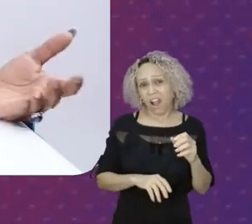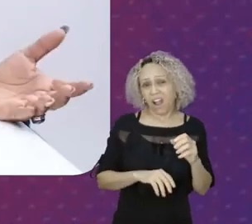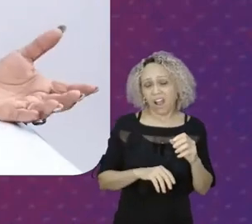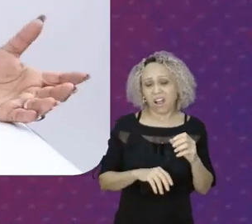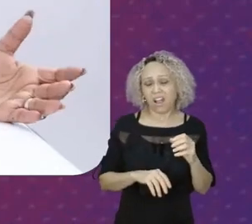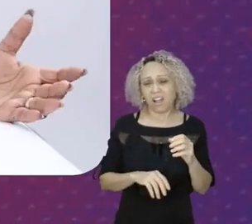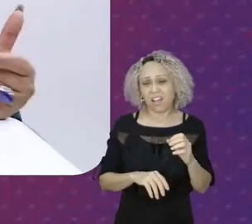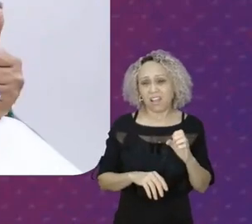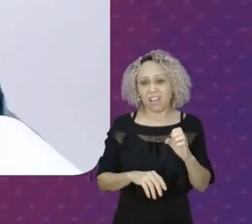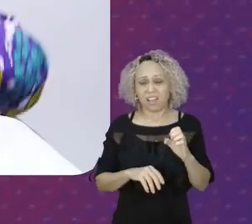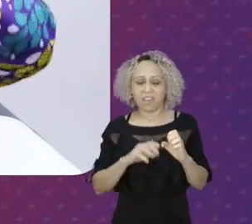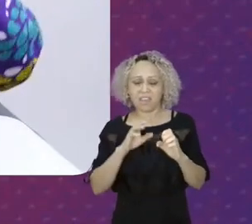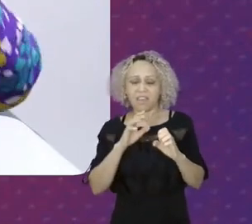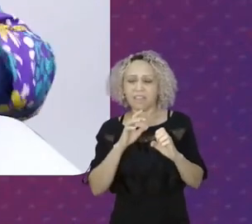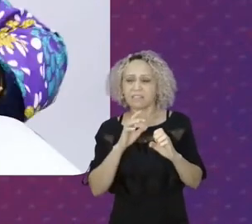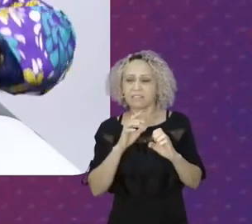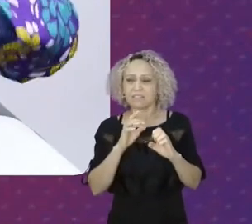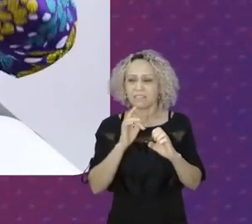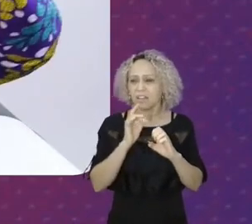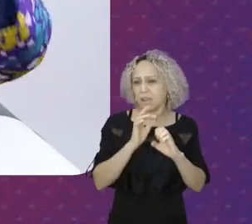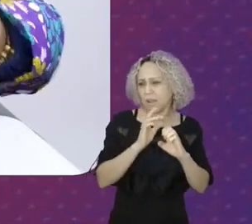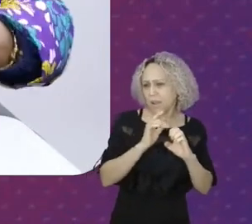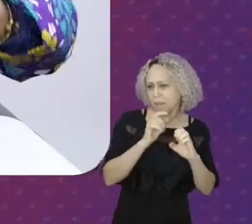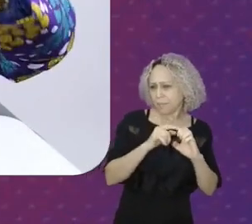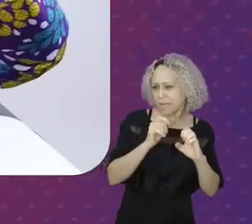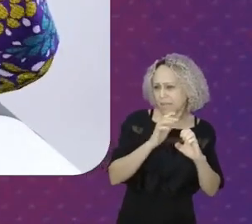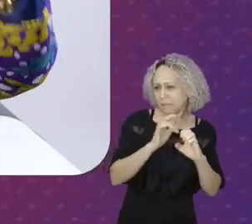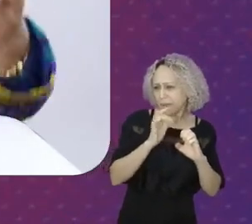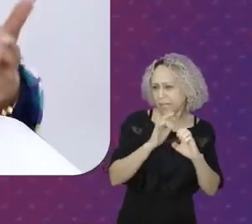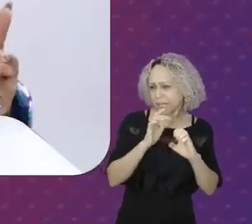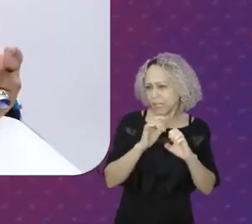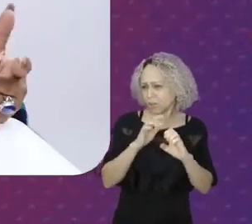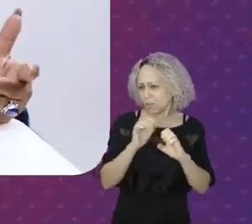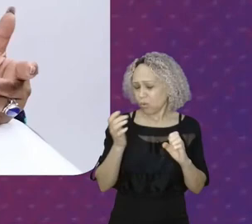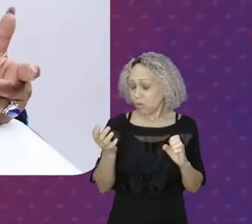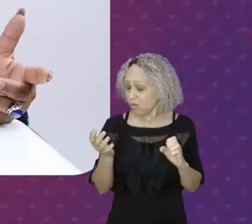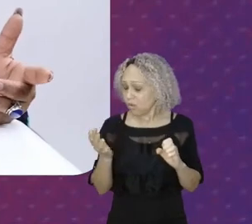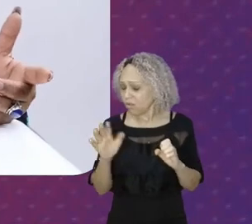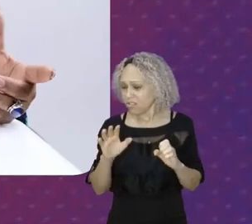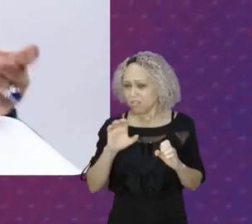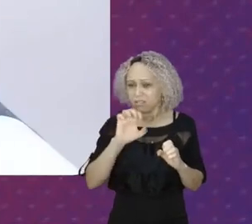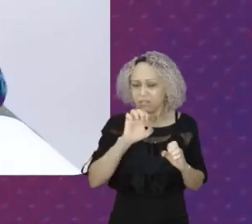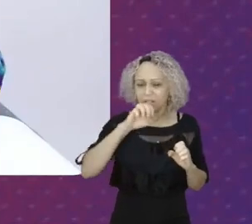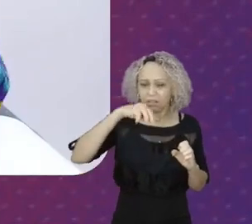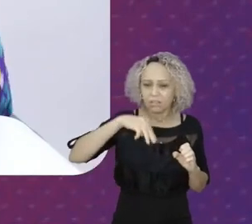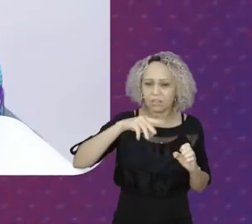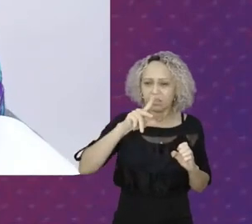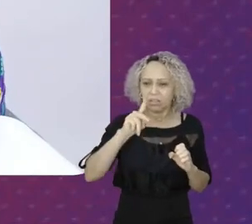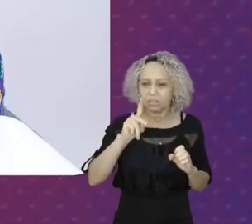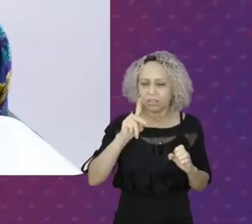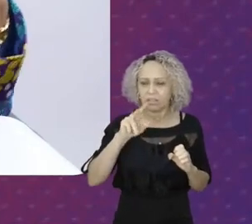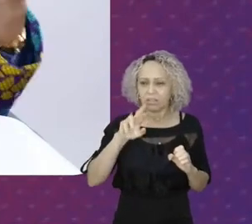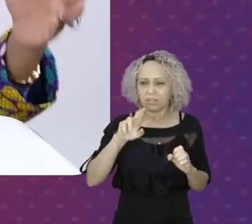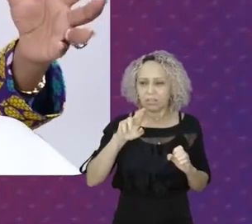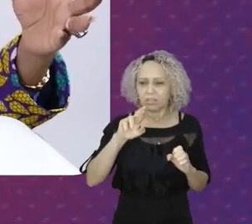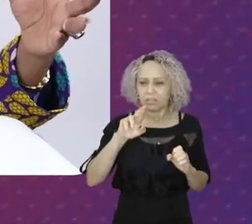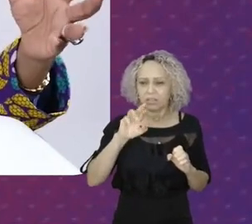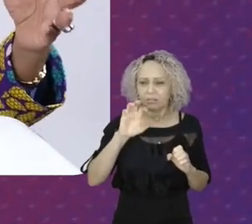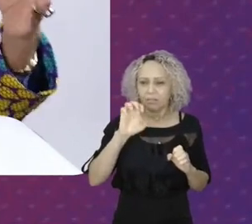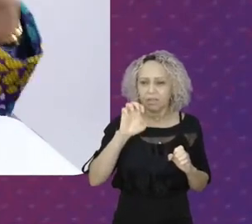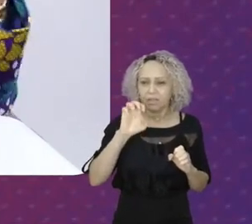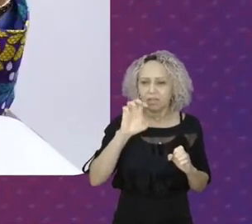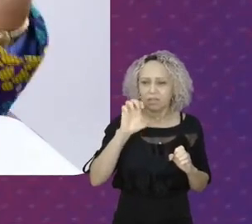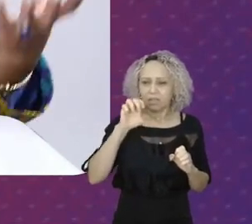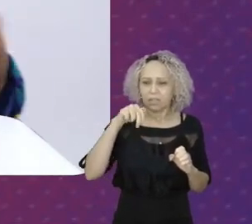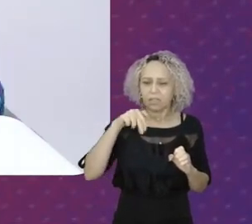atua de forma muito precária, sem um capital de giro, sem investimento, sem incentivos, né? O microempreendedorismo era uma